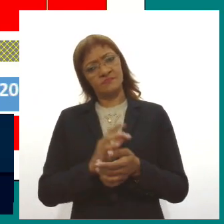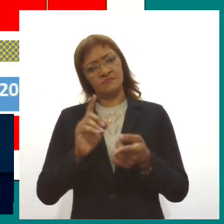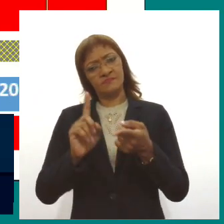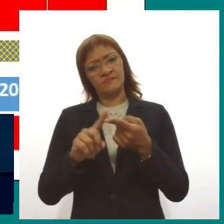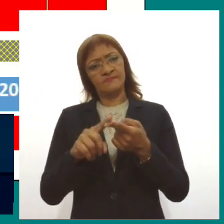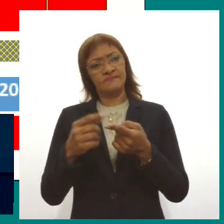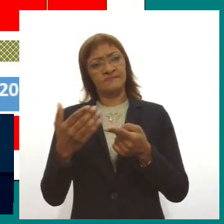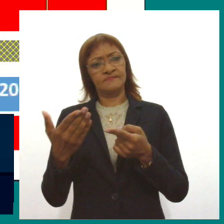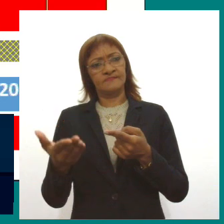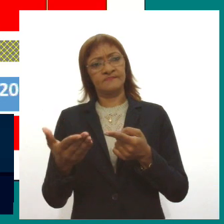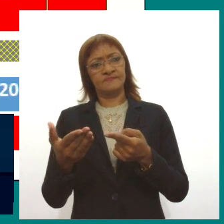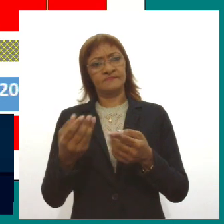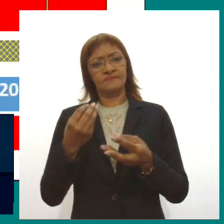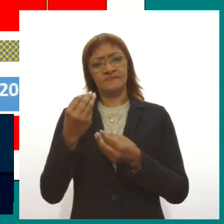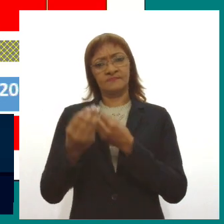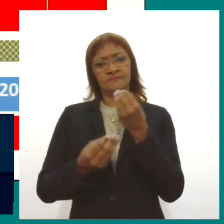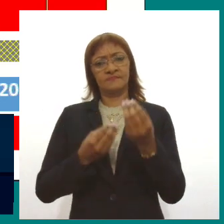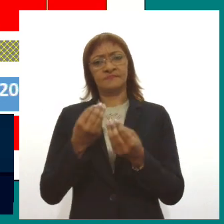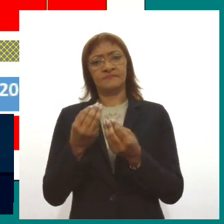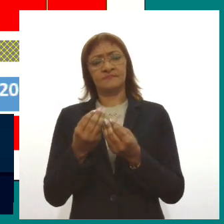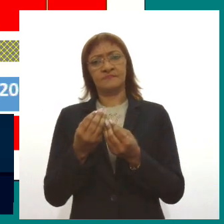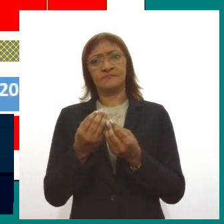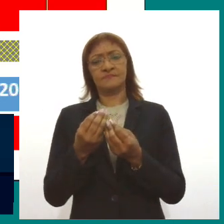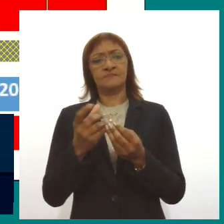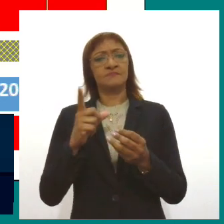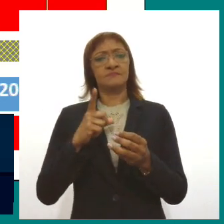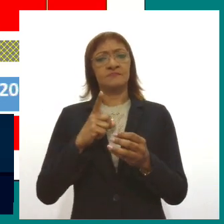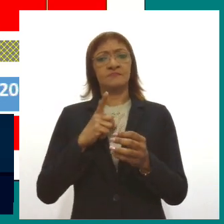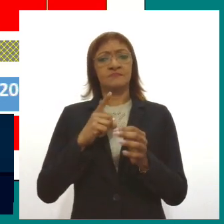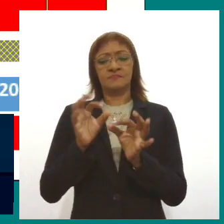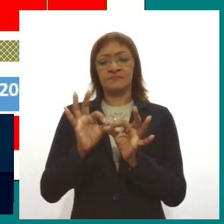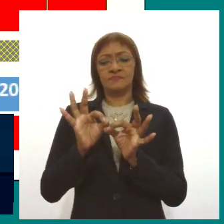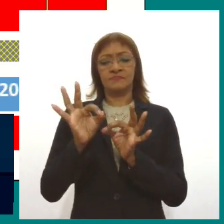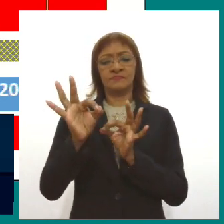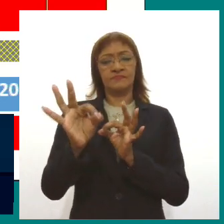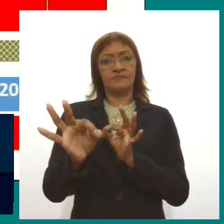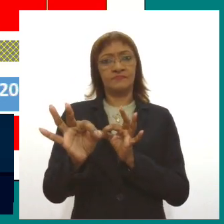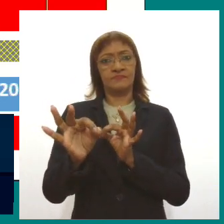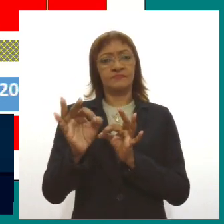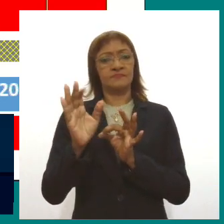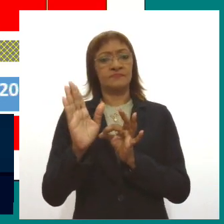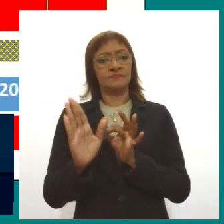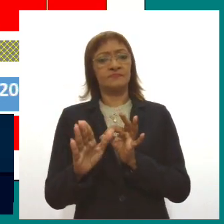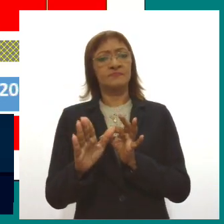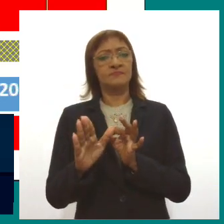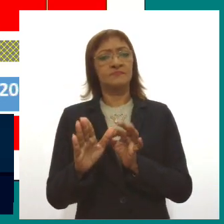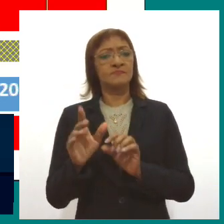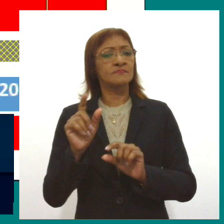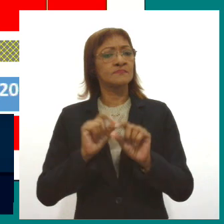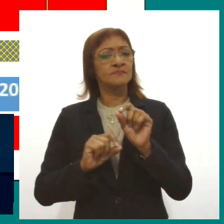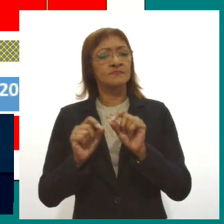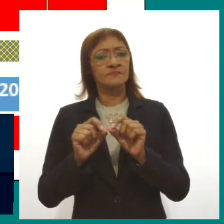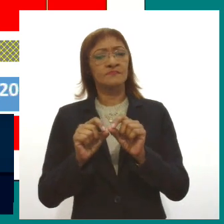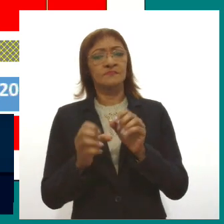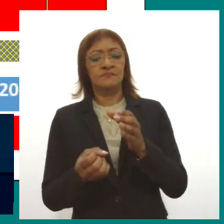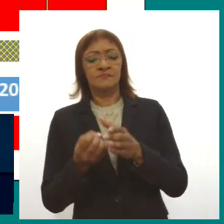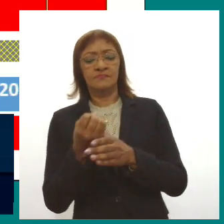operação e manutenção da rede de monitoramento hidrométrico, a avaliação dessa rede de monitoramento e a aquisição e